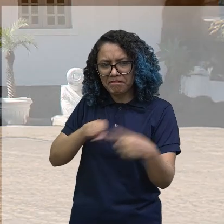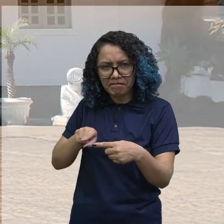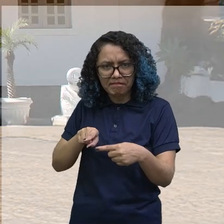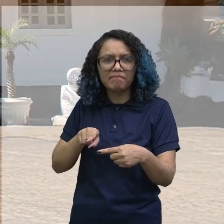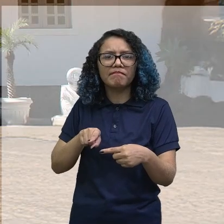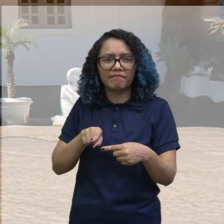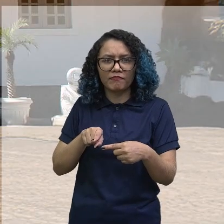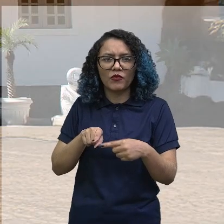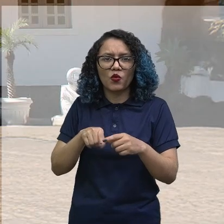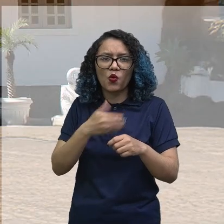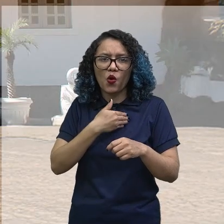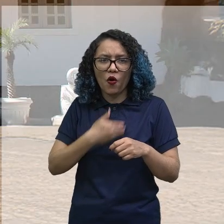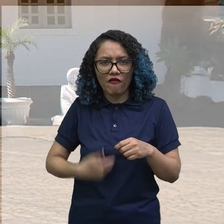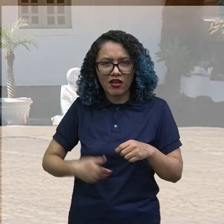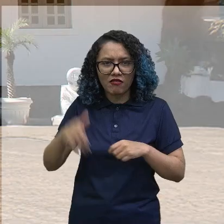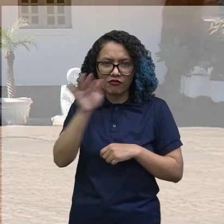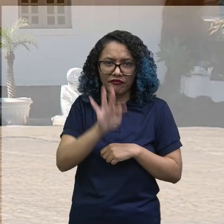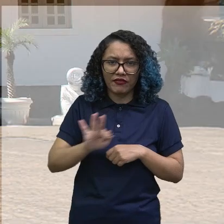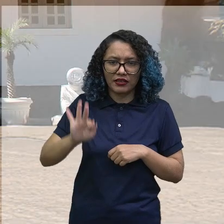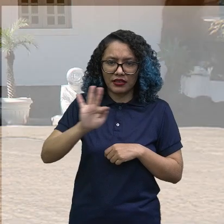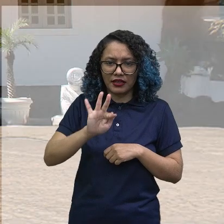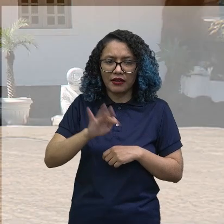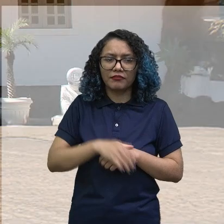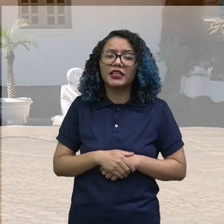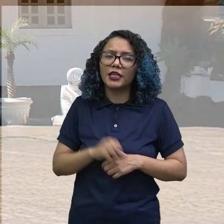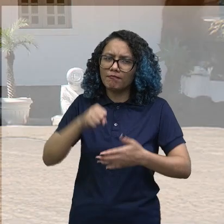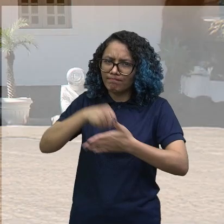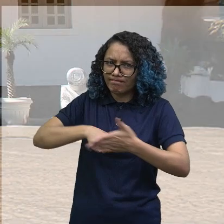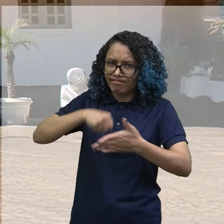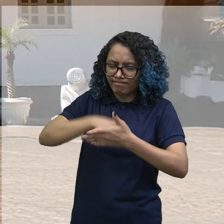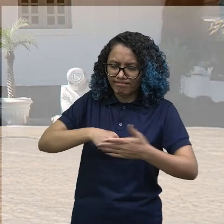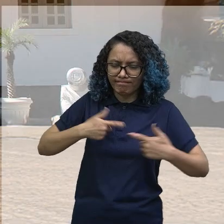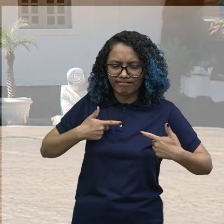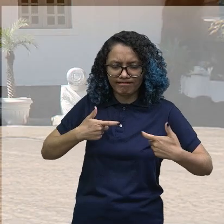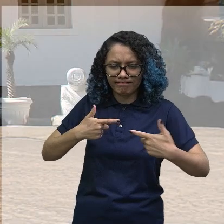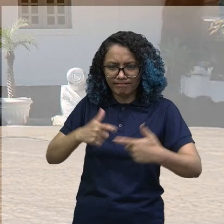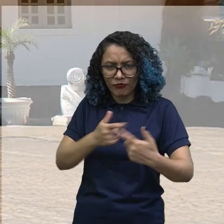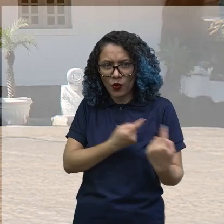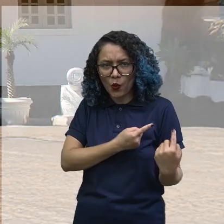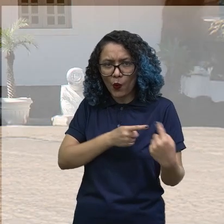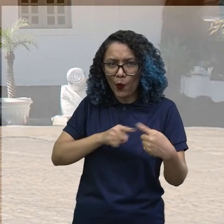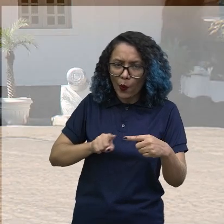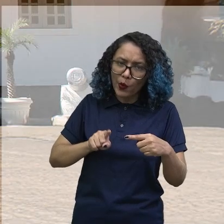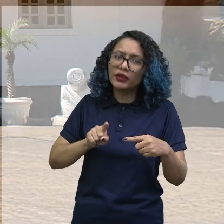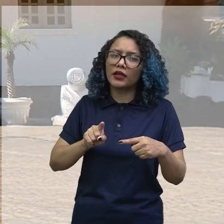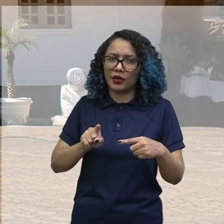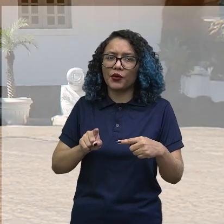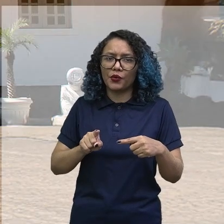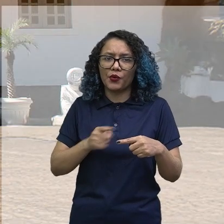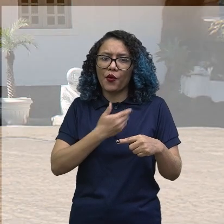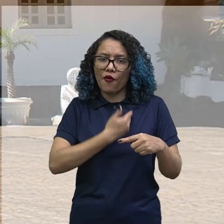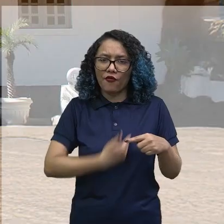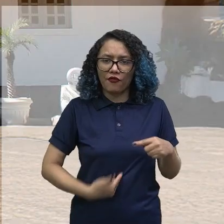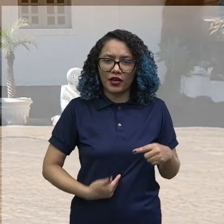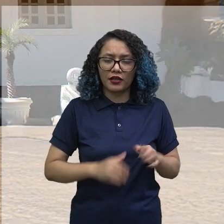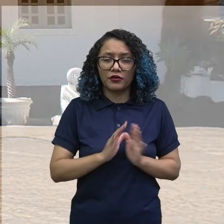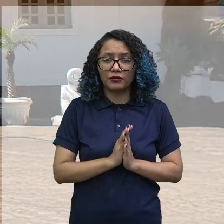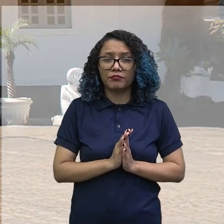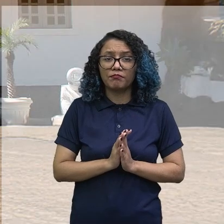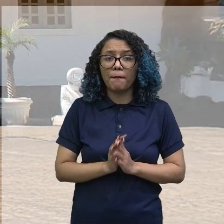né? E eles acabaram enfrentando as forças do governo. Nesse confronto, apenas